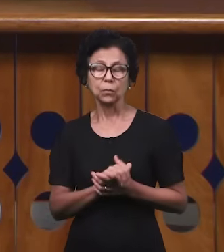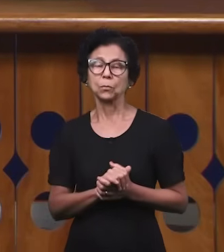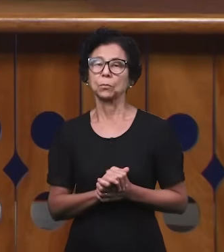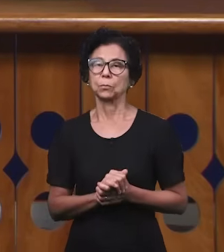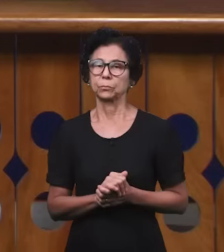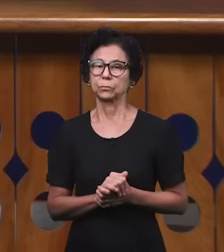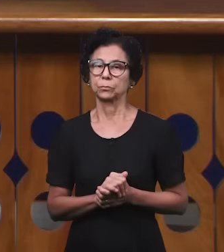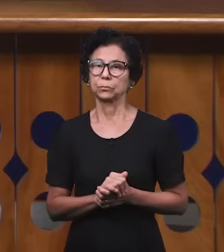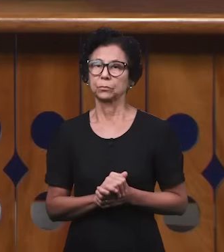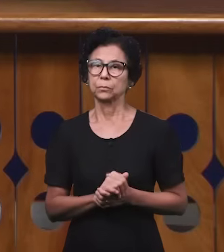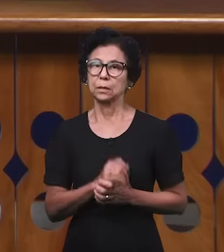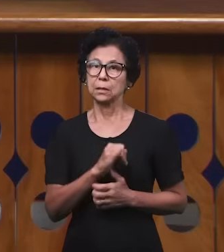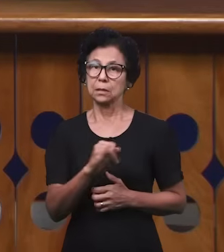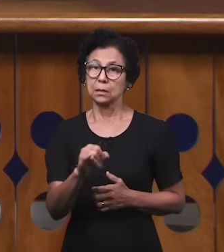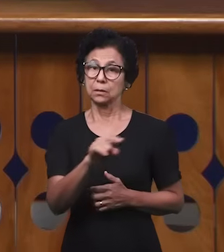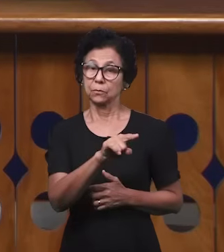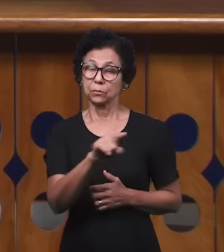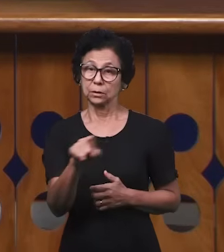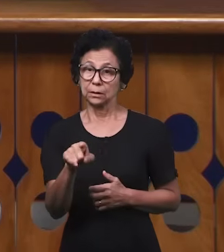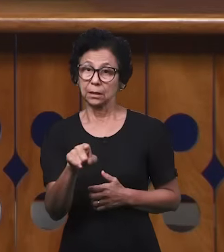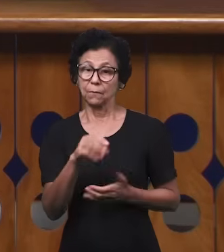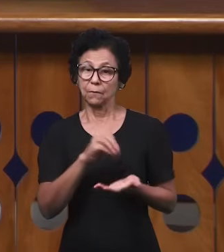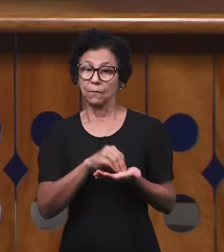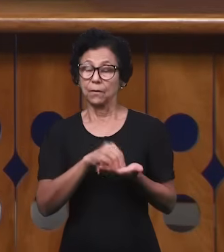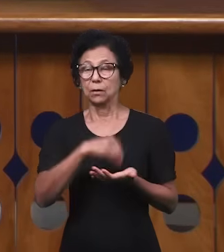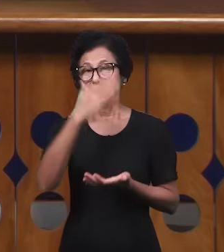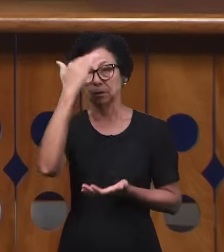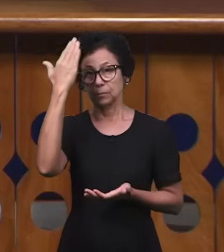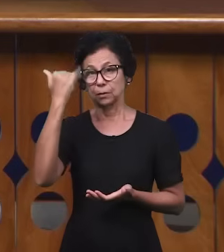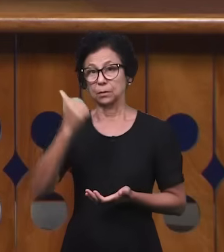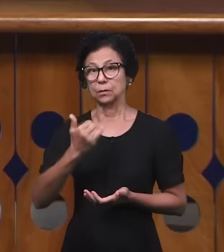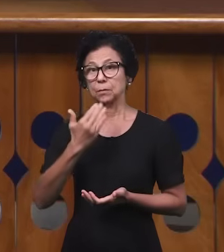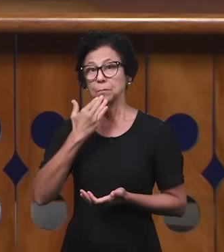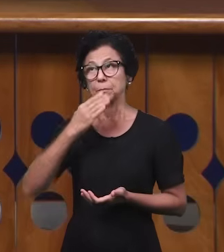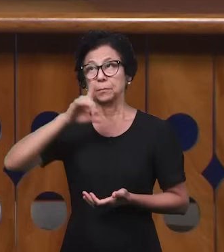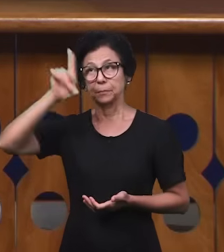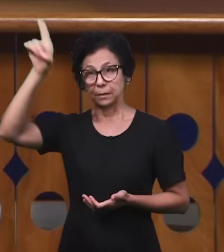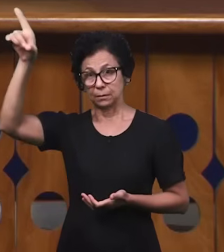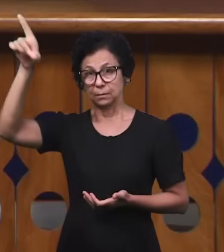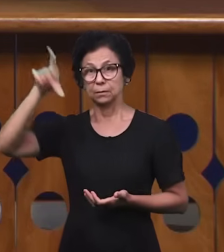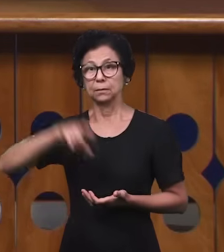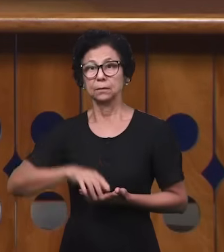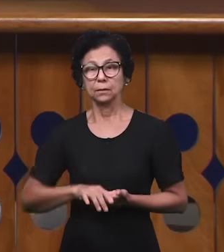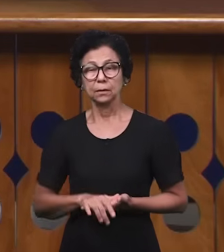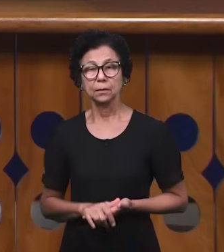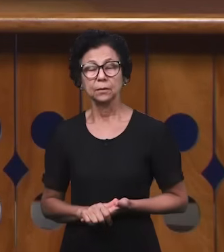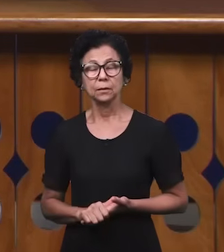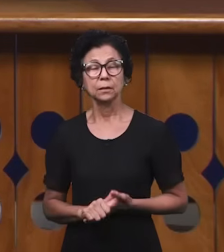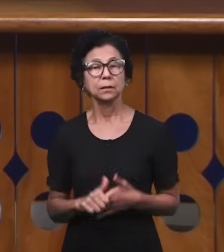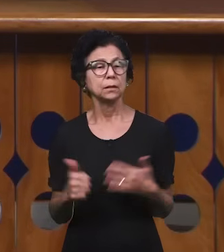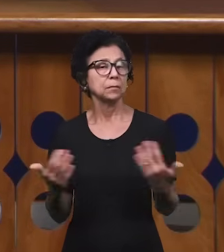de vós tem falta de sabedoria, peça a Deus. E foi isso